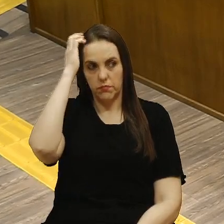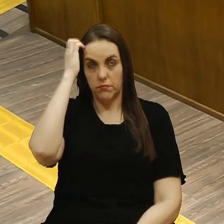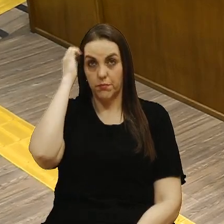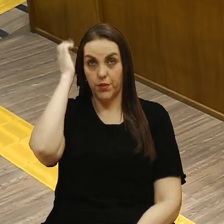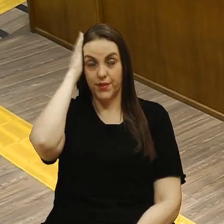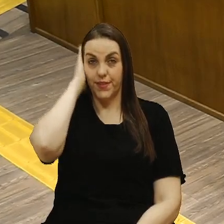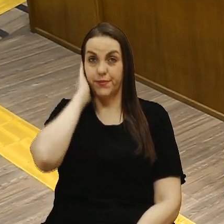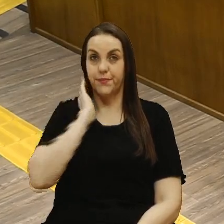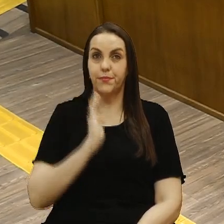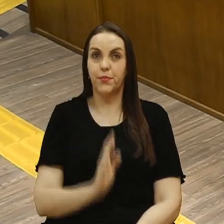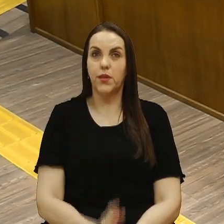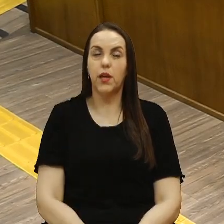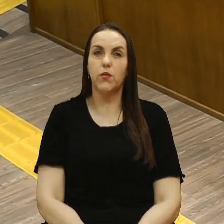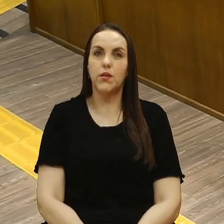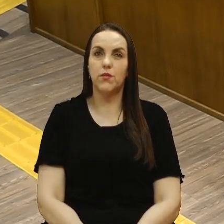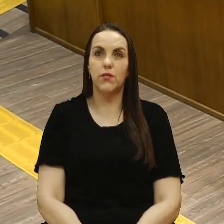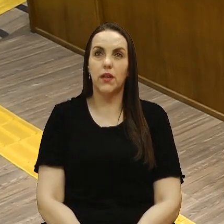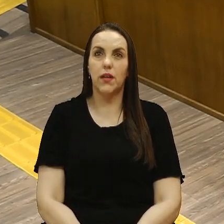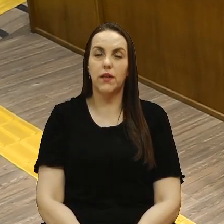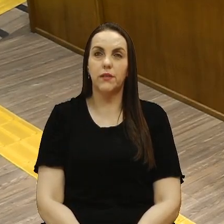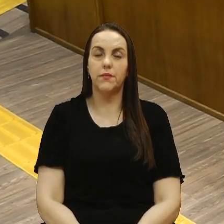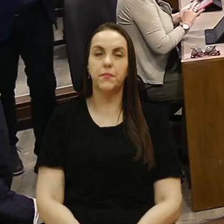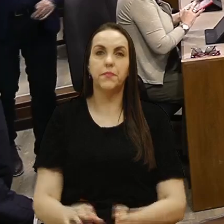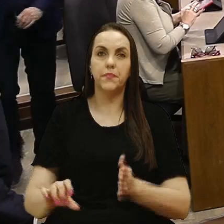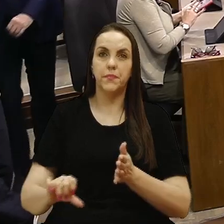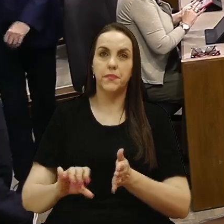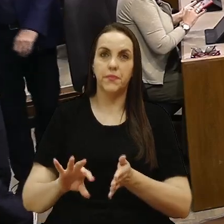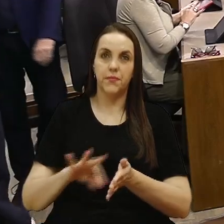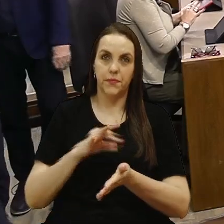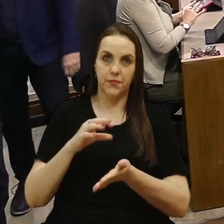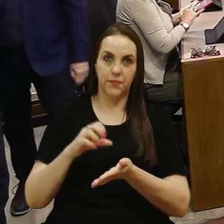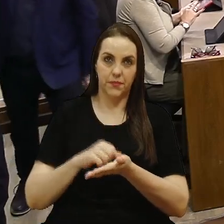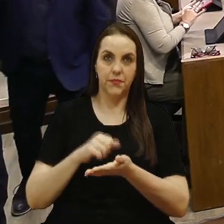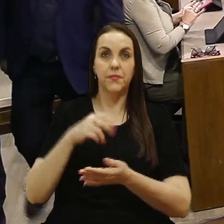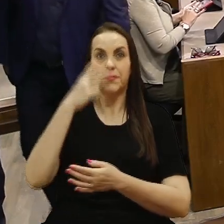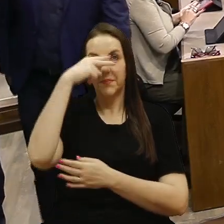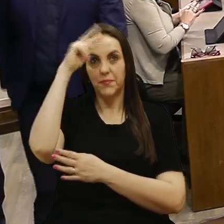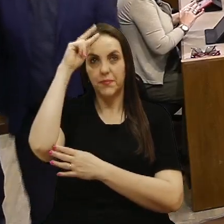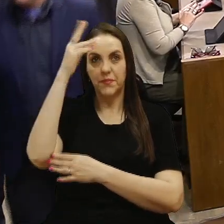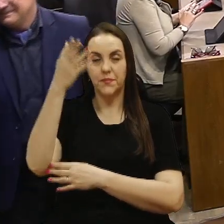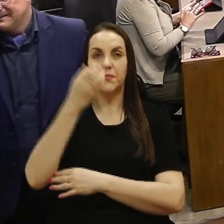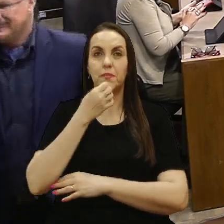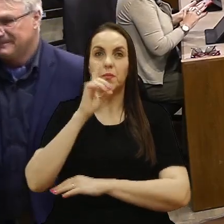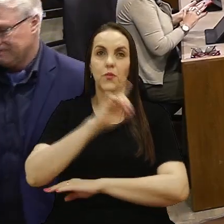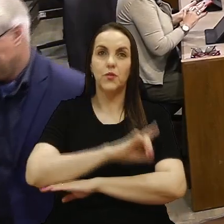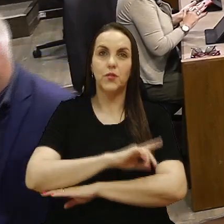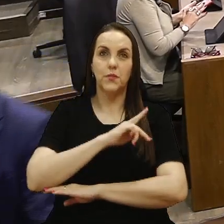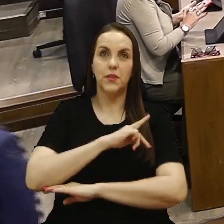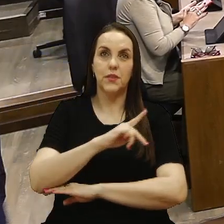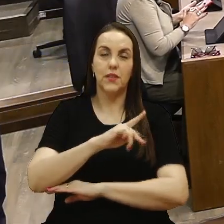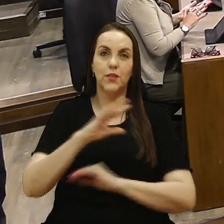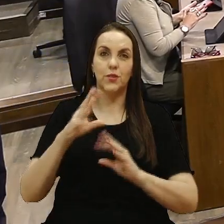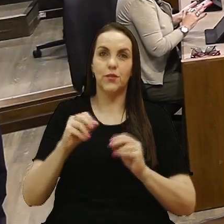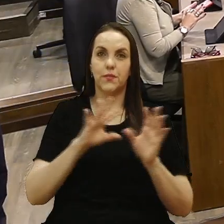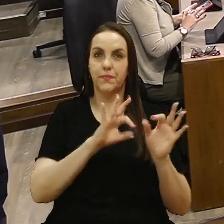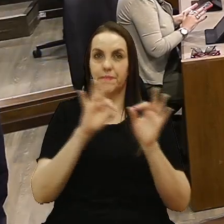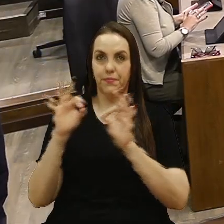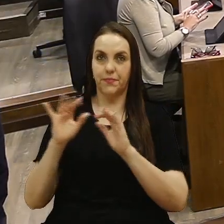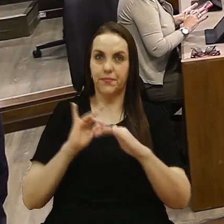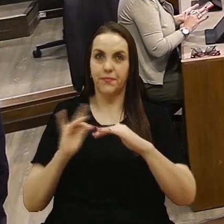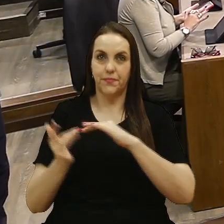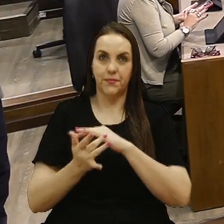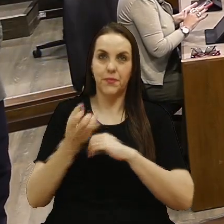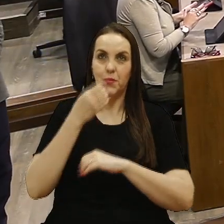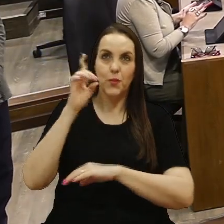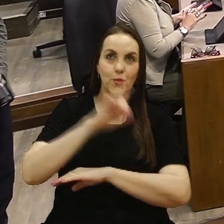Então, com a palavra, primeiro vereador inscrito, vereador Edson da Rosa. Bom dia, senhor presidente, e todos que nos assistem pelas redes sociais. Bom dia,